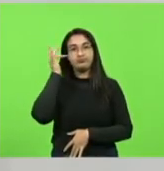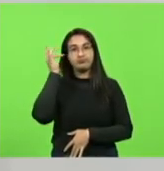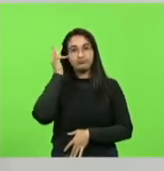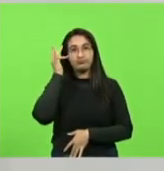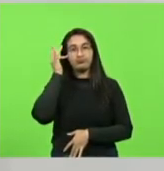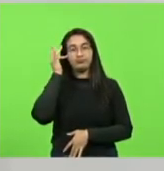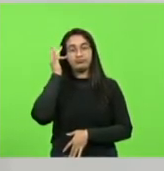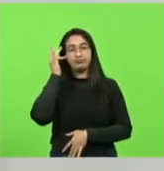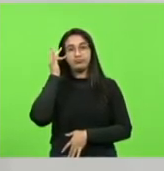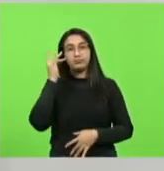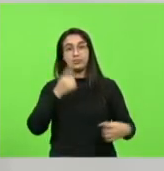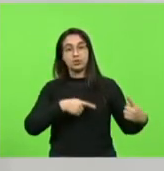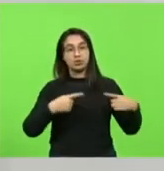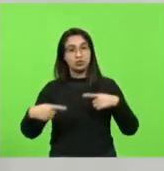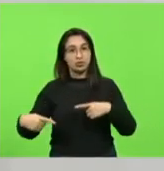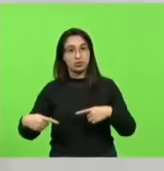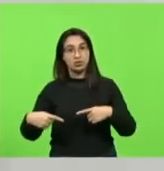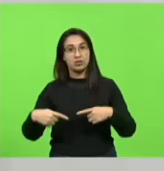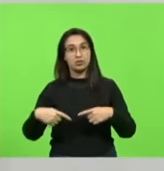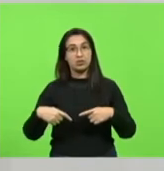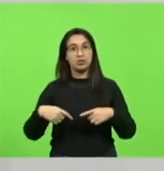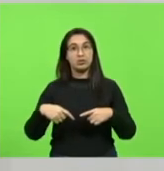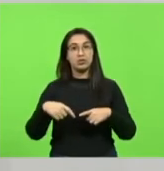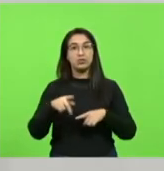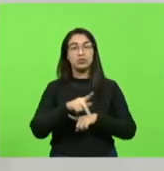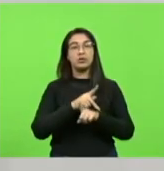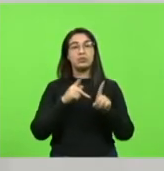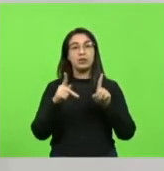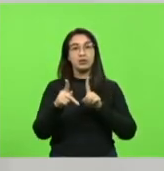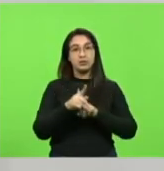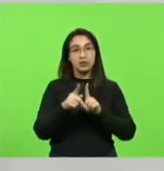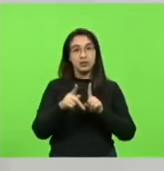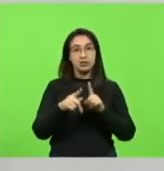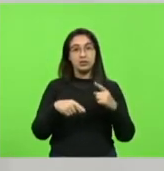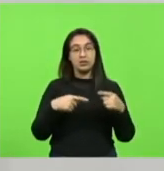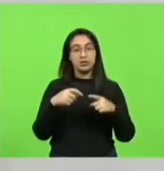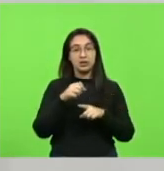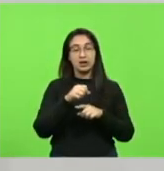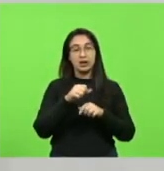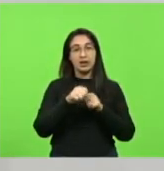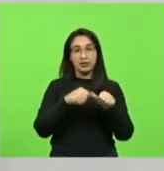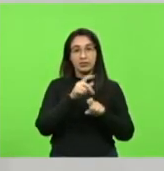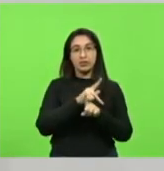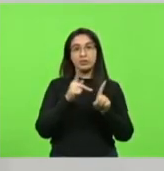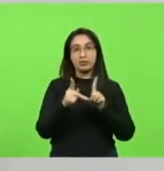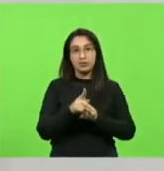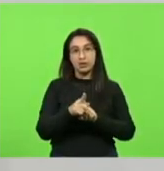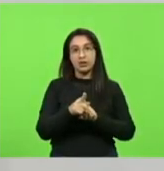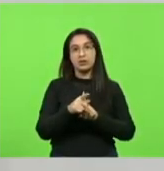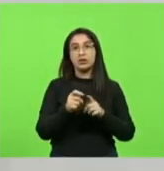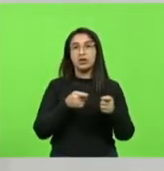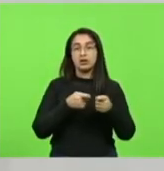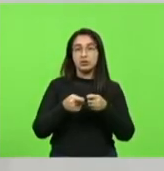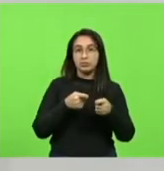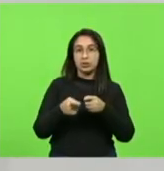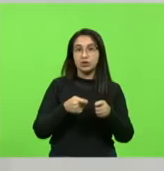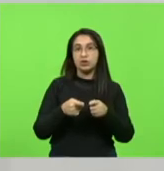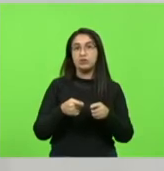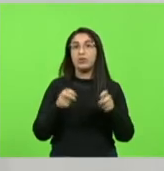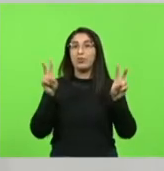discussão das reformas administrativa e previdenciária, uma pauta que exigirá, deputado